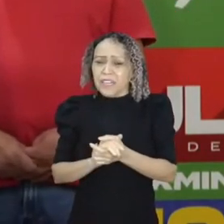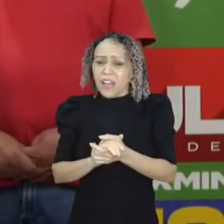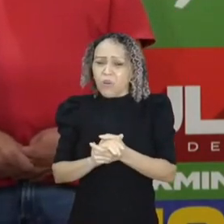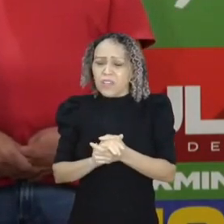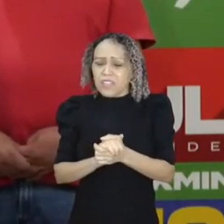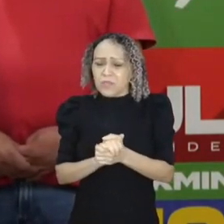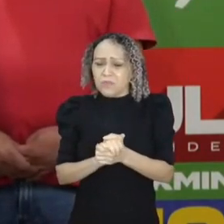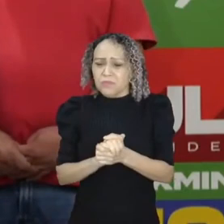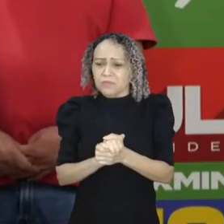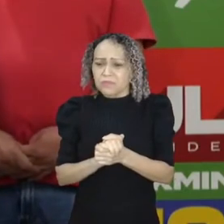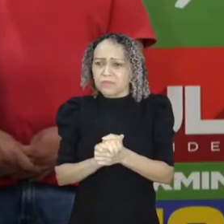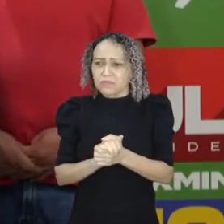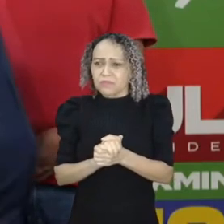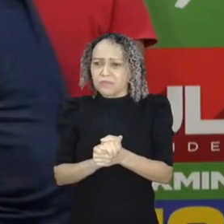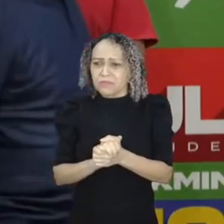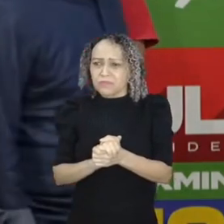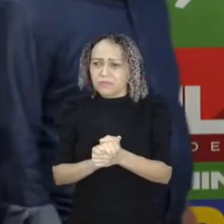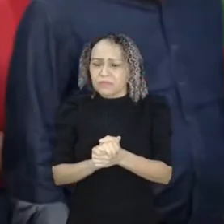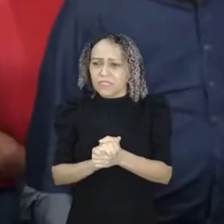fazer.